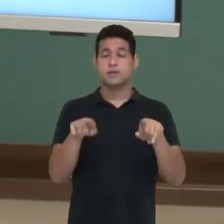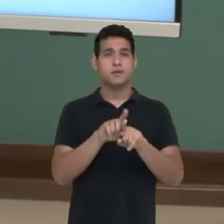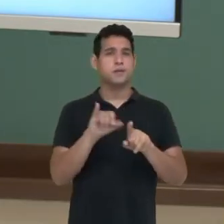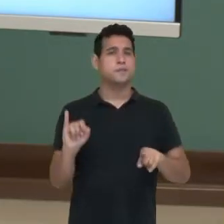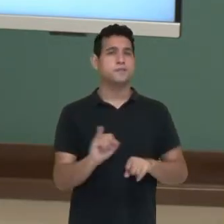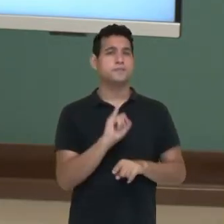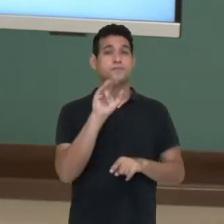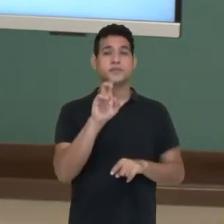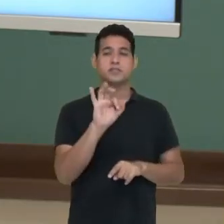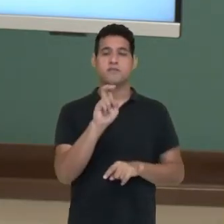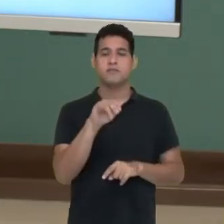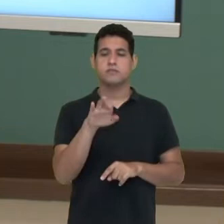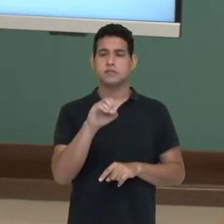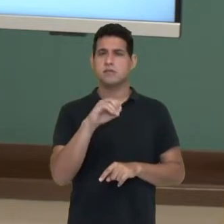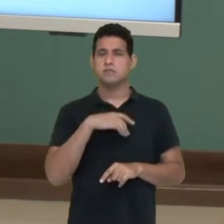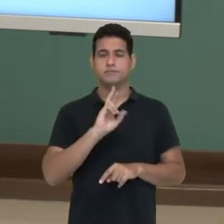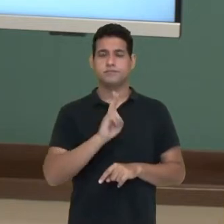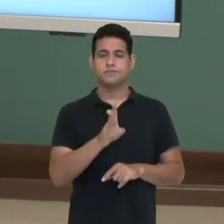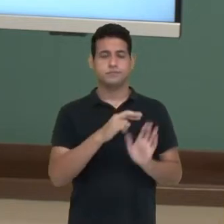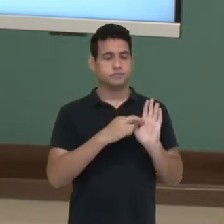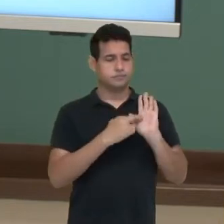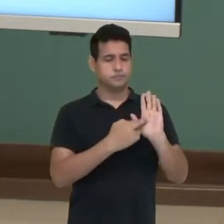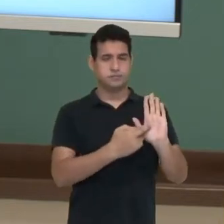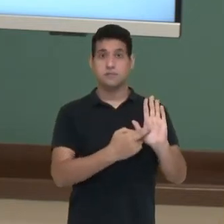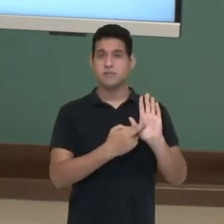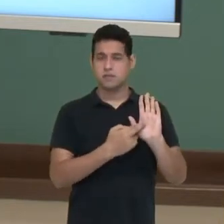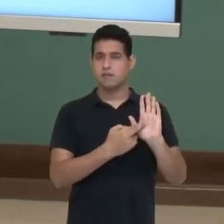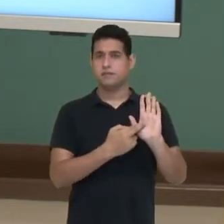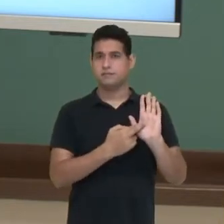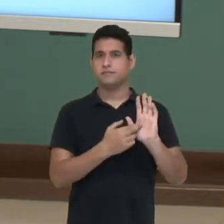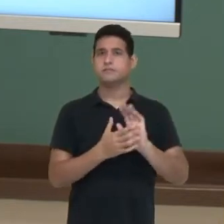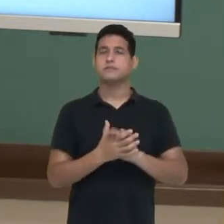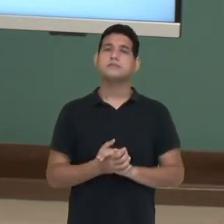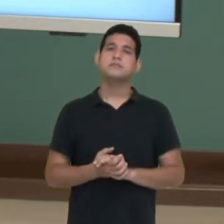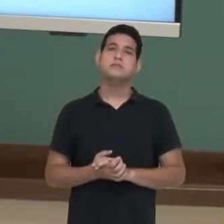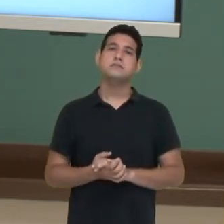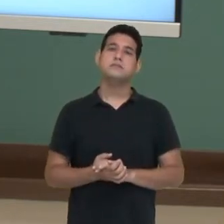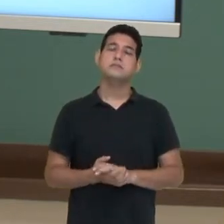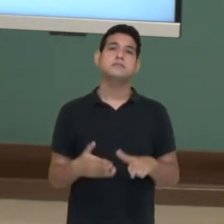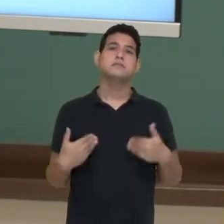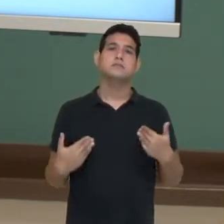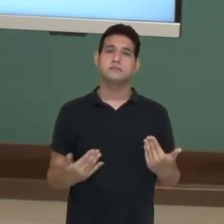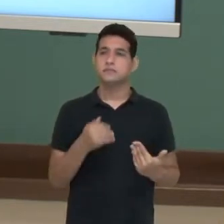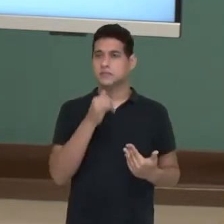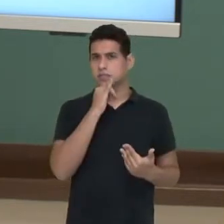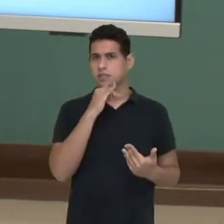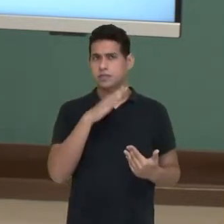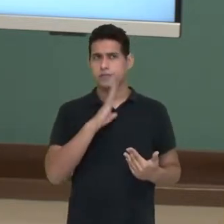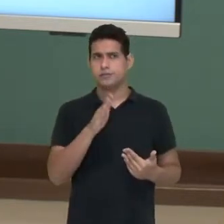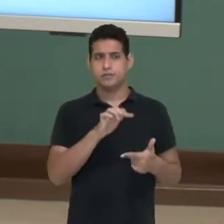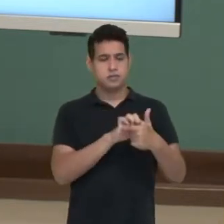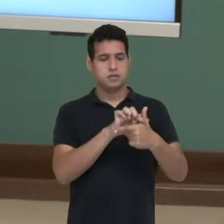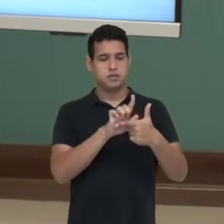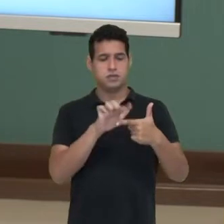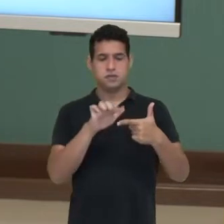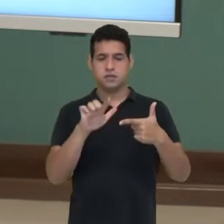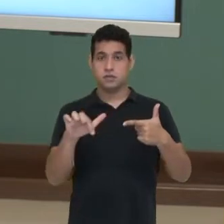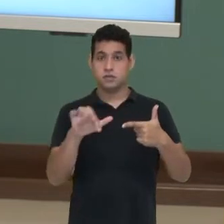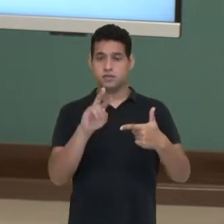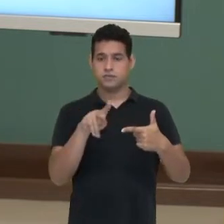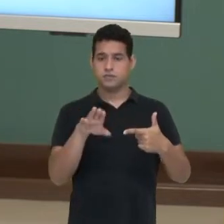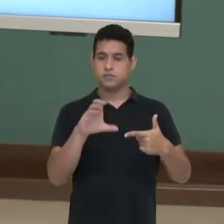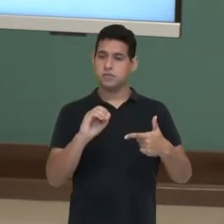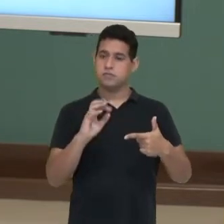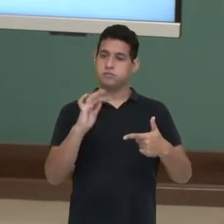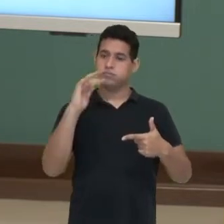a função que está sendo representada no gráfico, né? Então, olha lá. Eu tenho aqui o gráfico de uma função